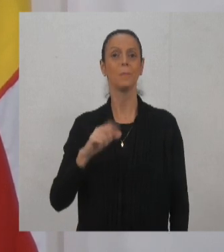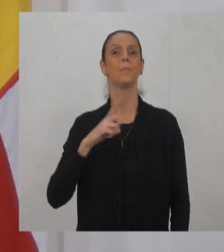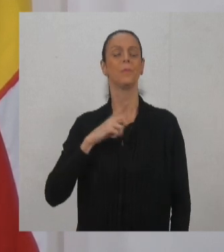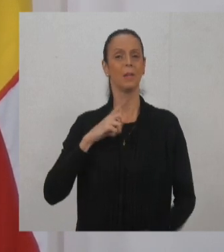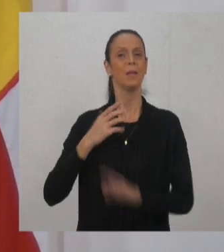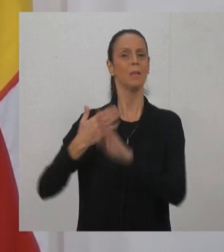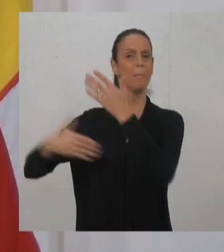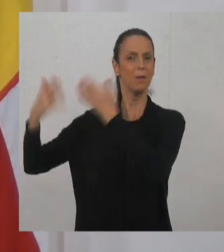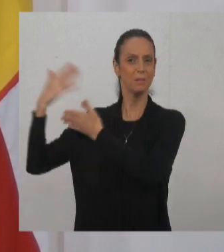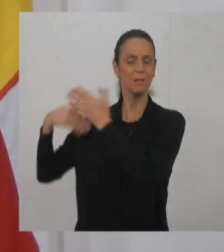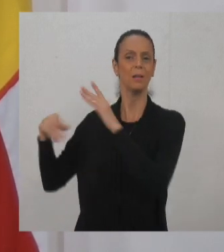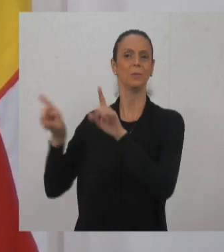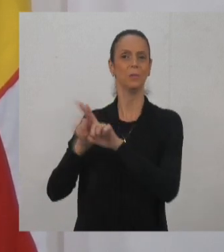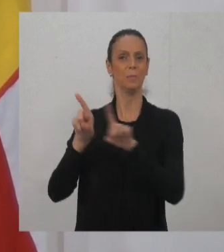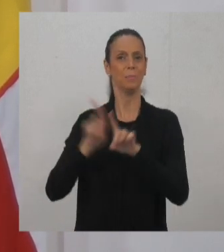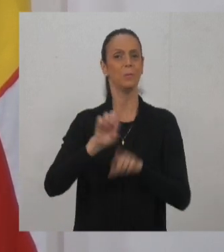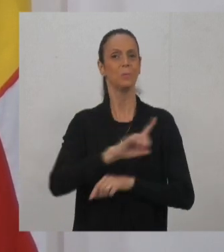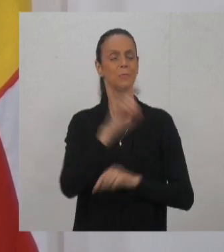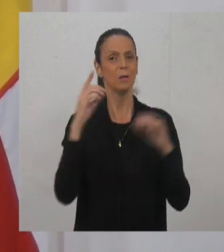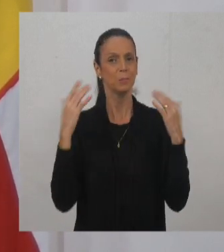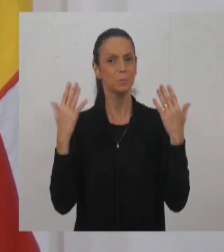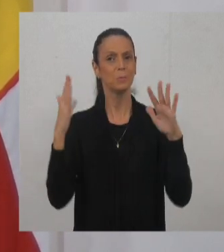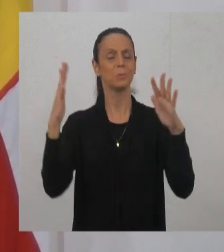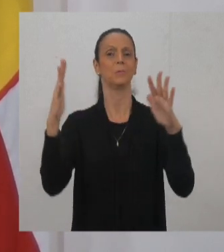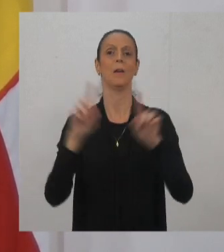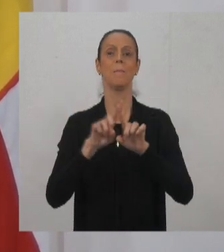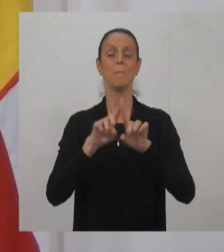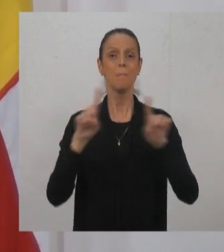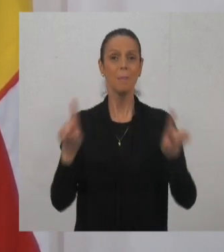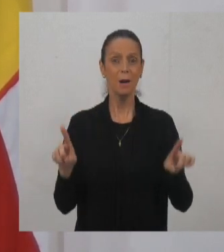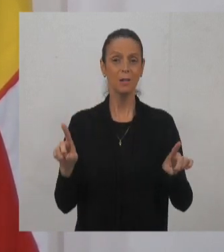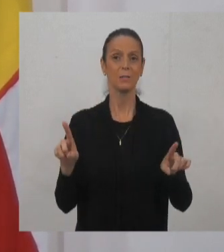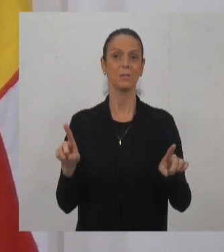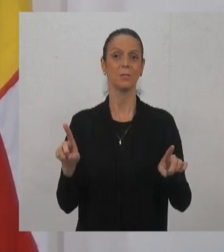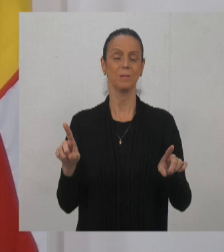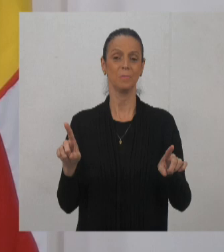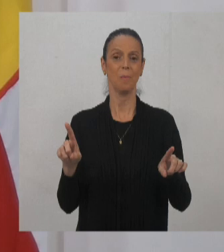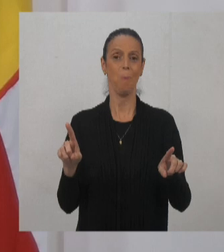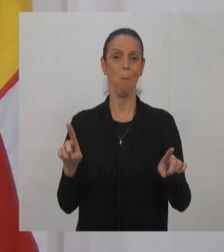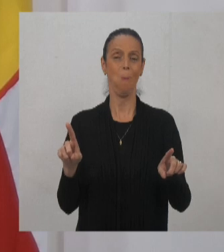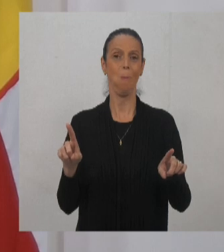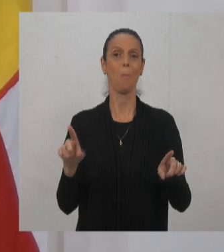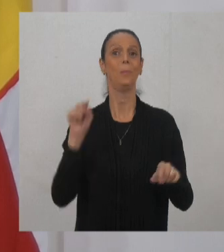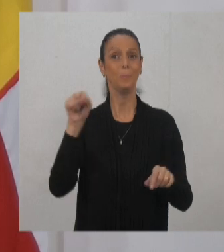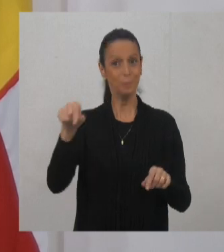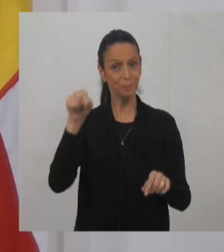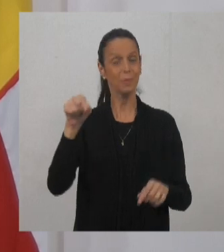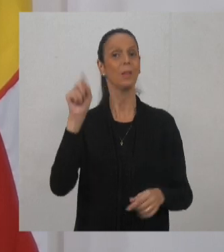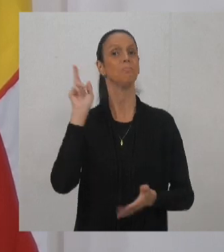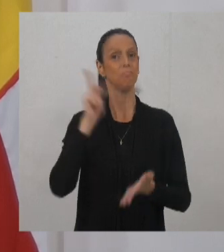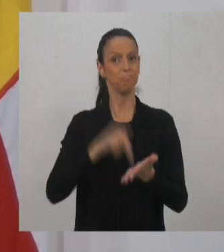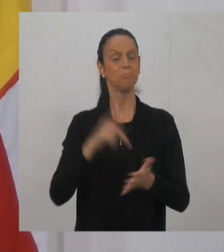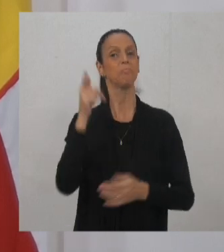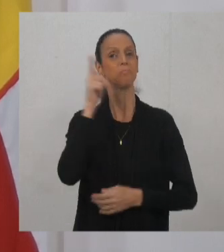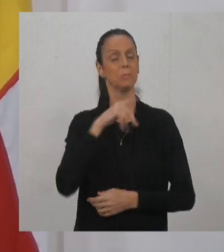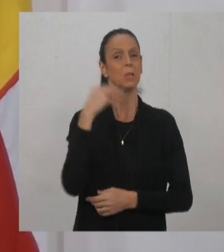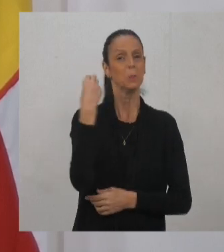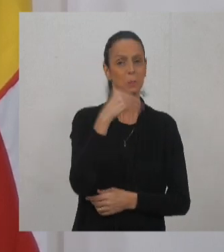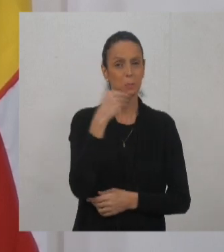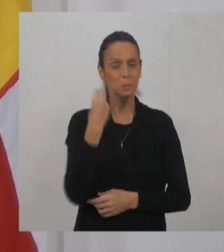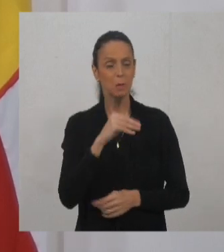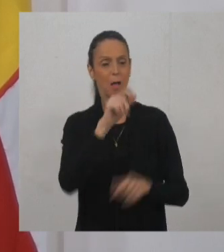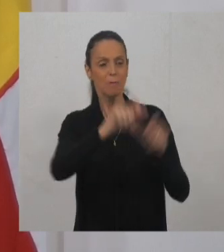que ela comemora, mas, de qualquer forma, ele é que conseguiu convencer os